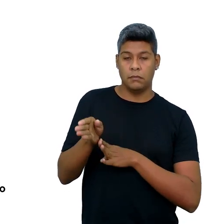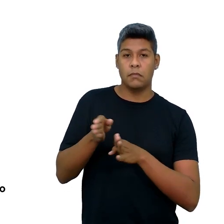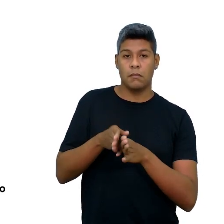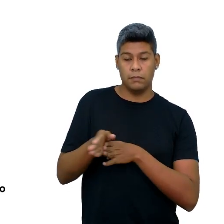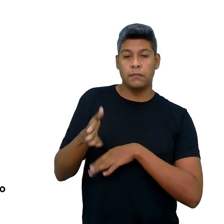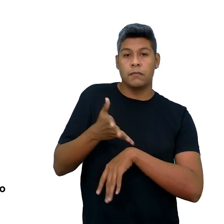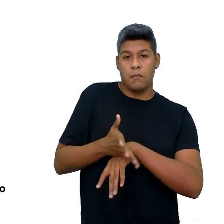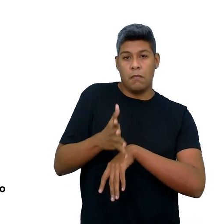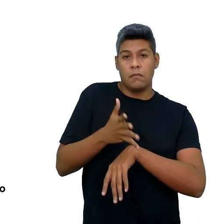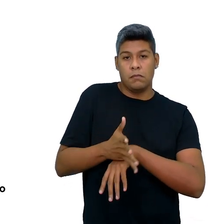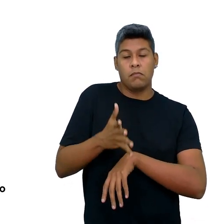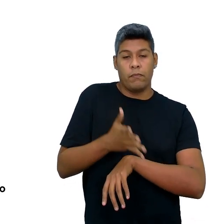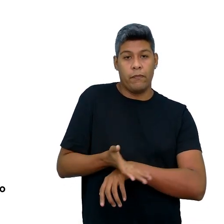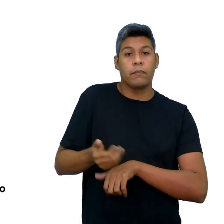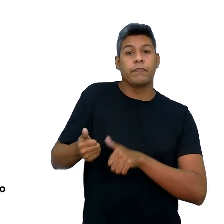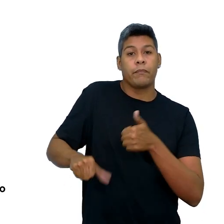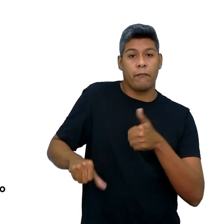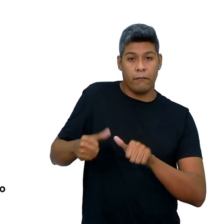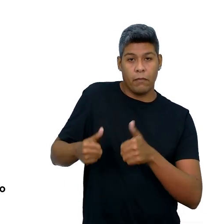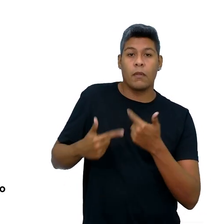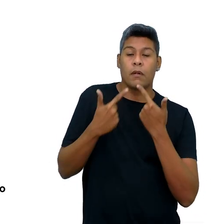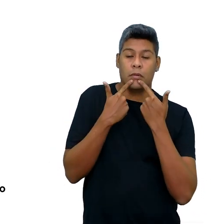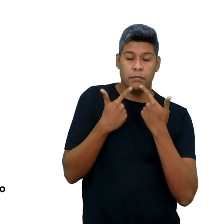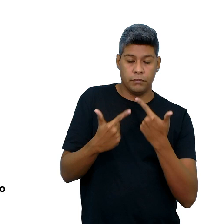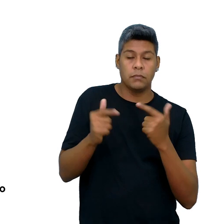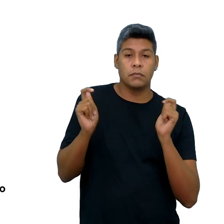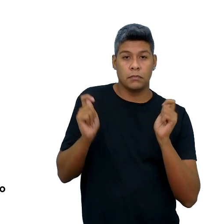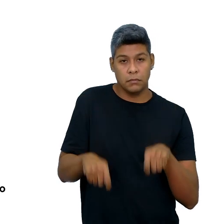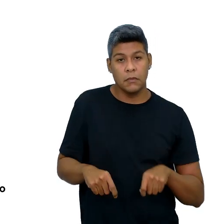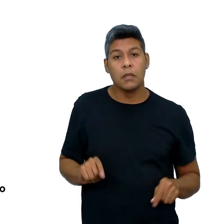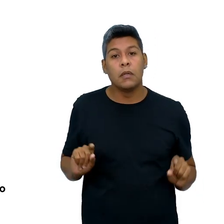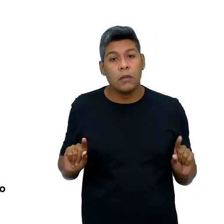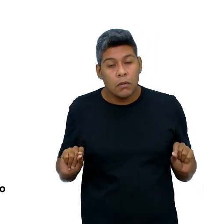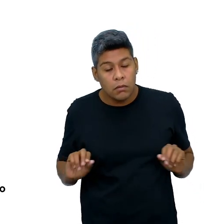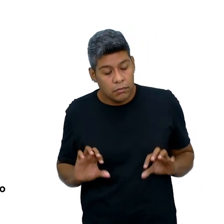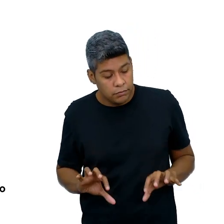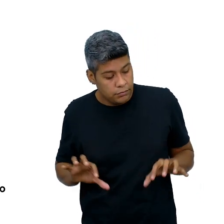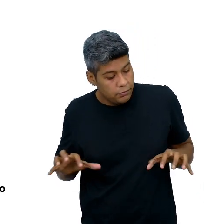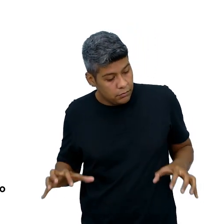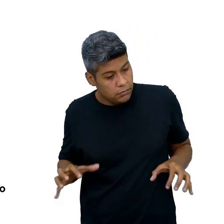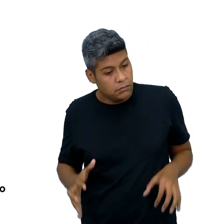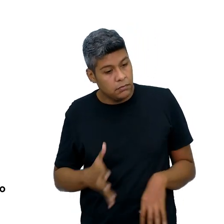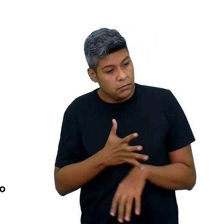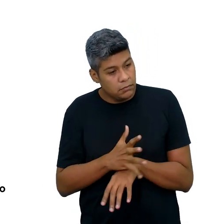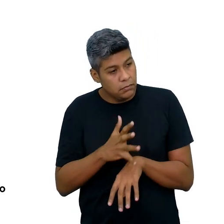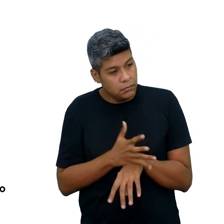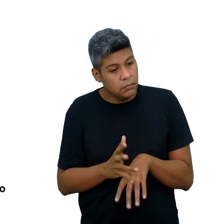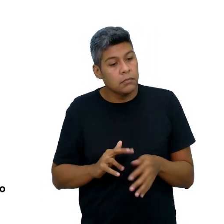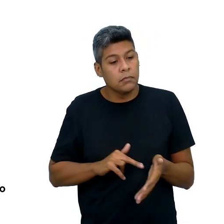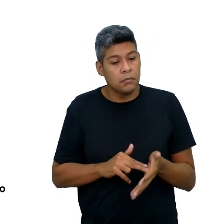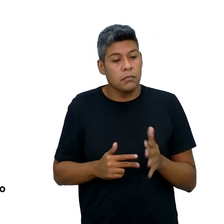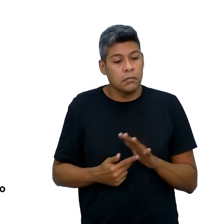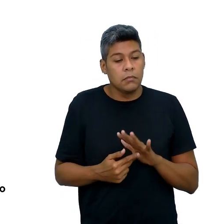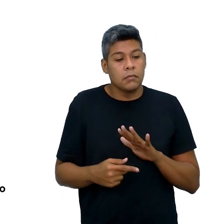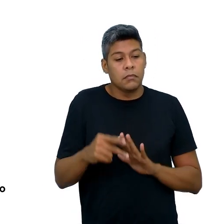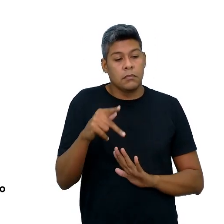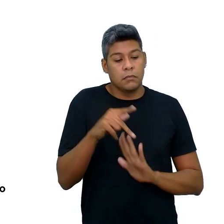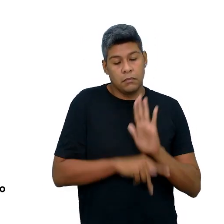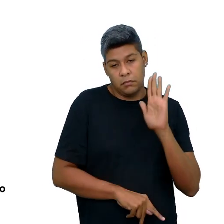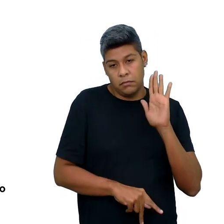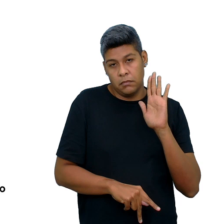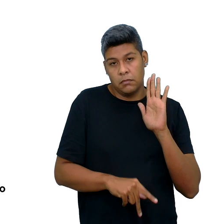de análise linguística, elas permitam aí realizar a distinção de traços e significado dos